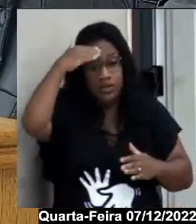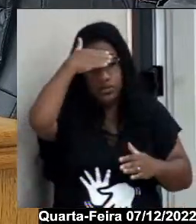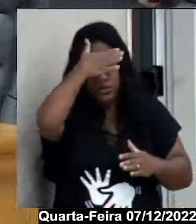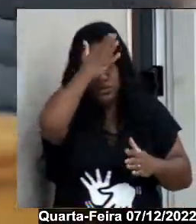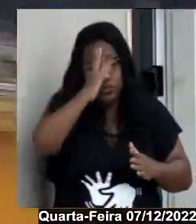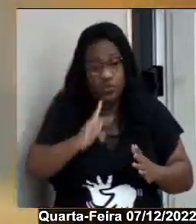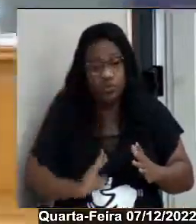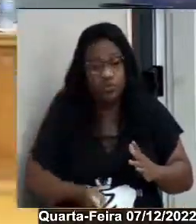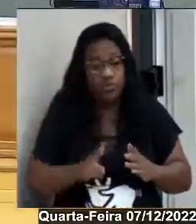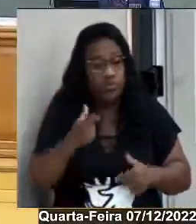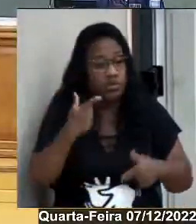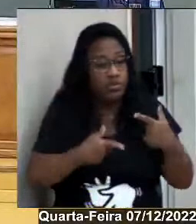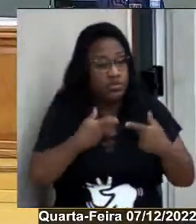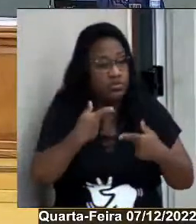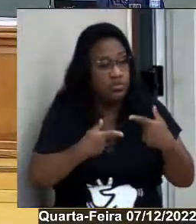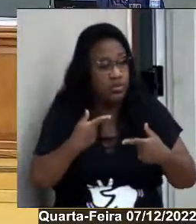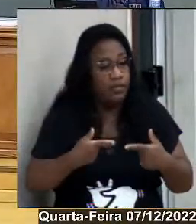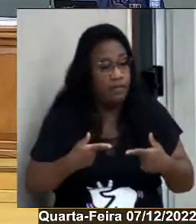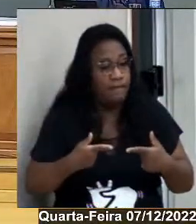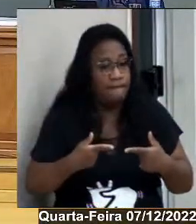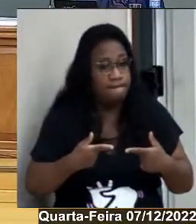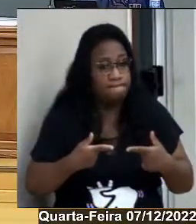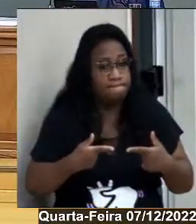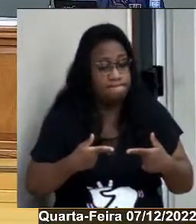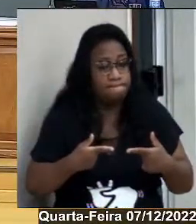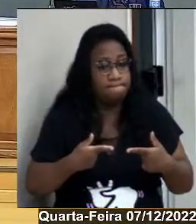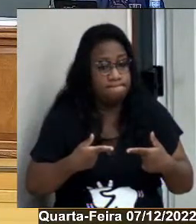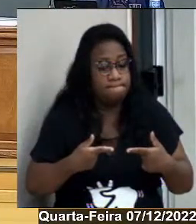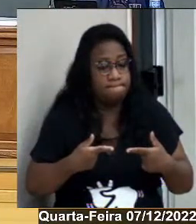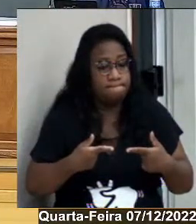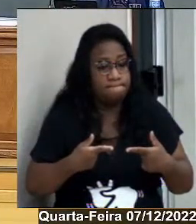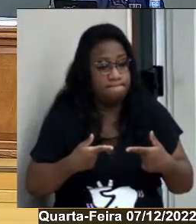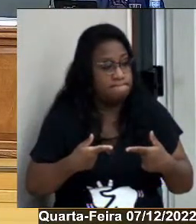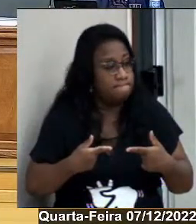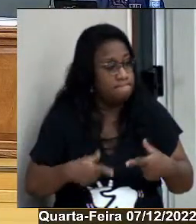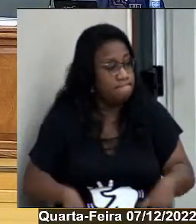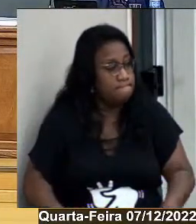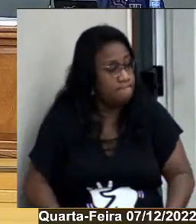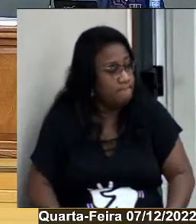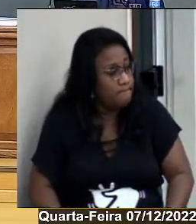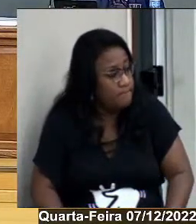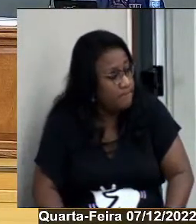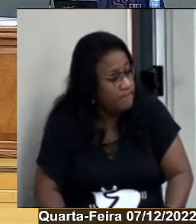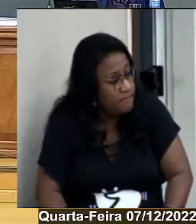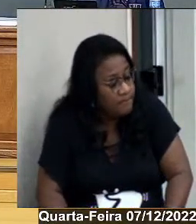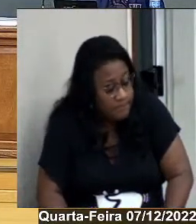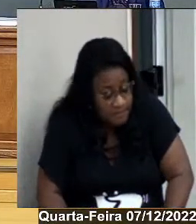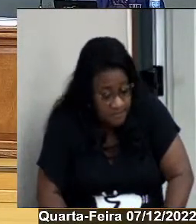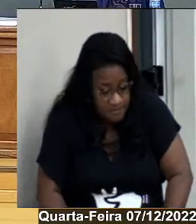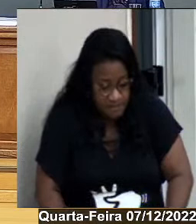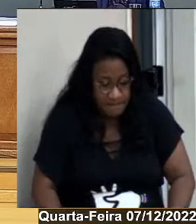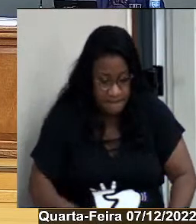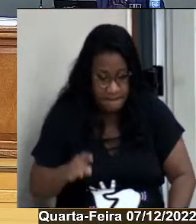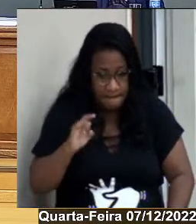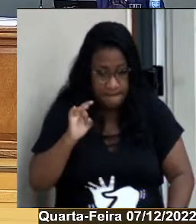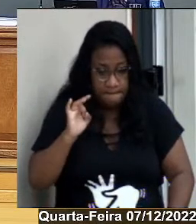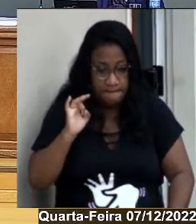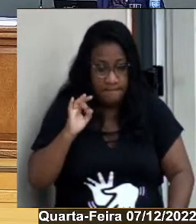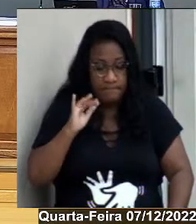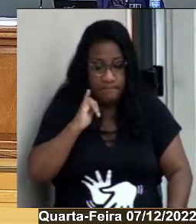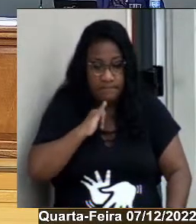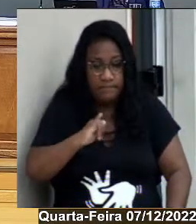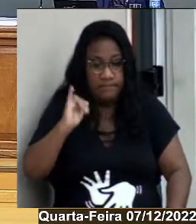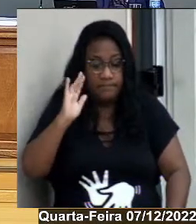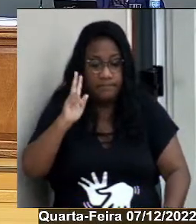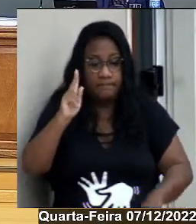Costa. O projeto segue em discussão. Não havendo discussão. Só uma questão de ordem. Só para retificar uma informação que o senhor